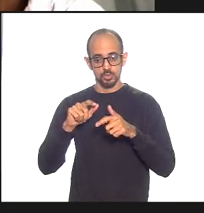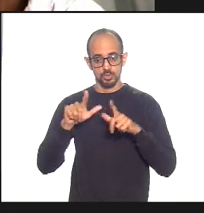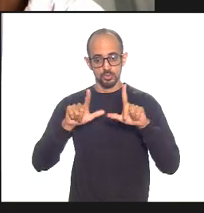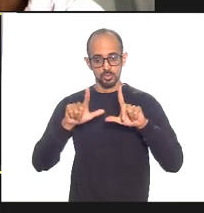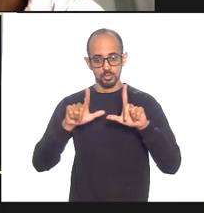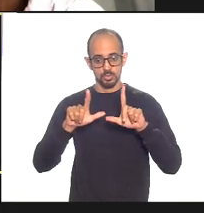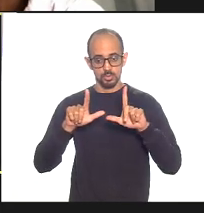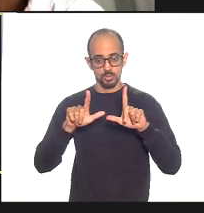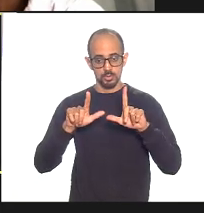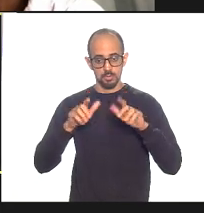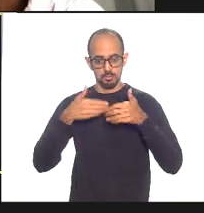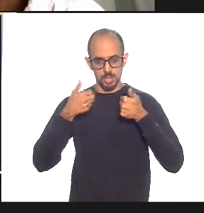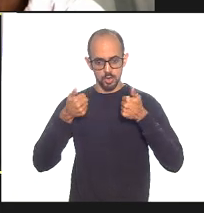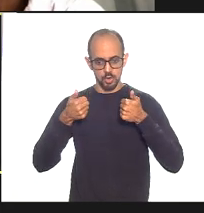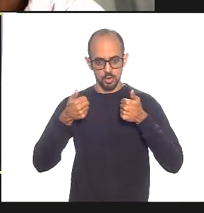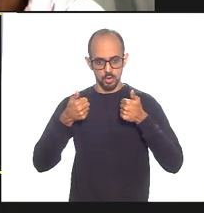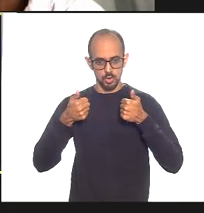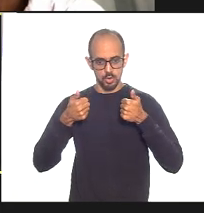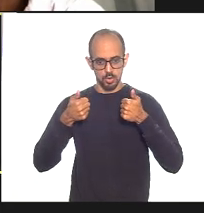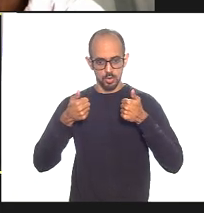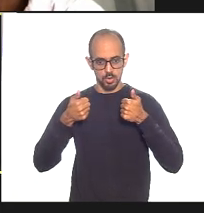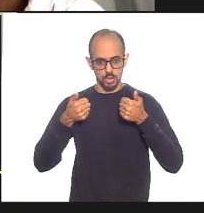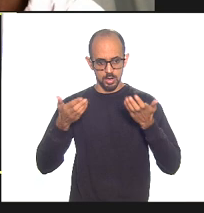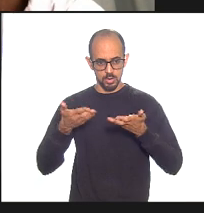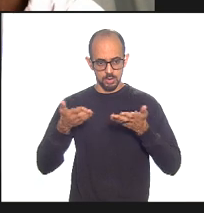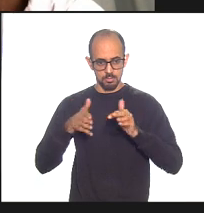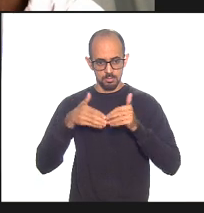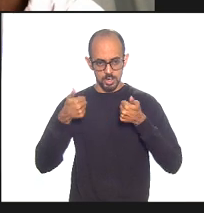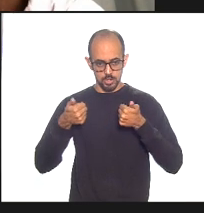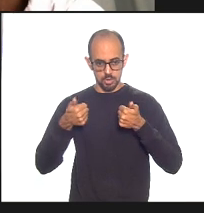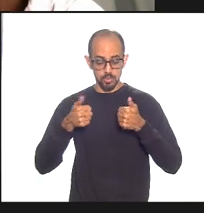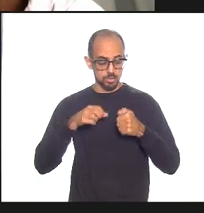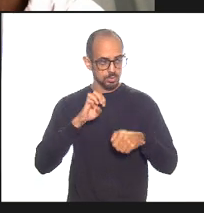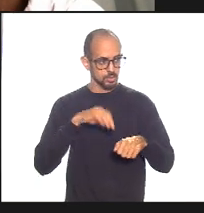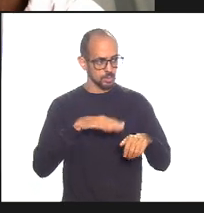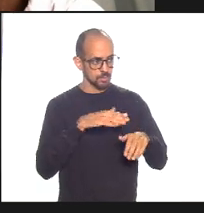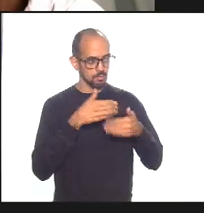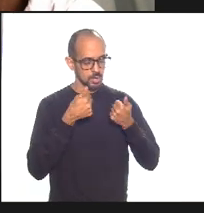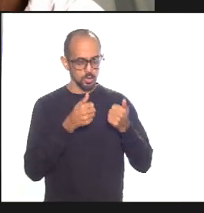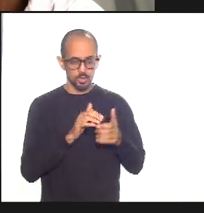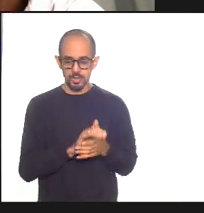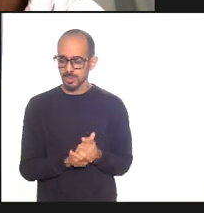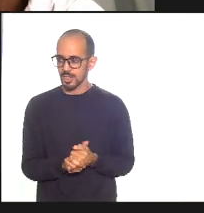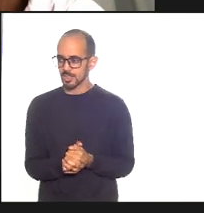Vê se agora está melhorando. Vê se agora melhorou. Melhorou bem, graças a Deus. Bem.